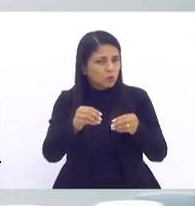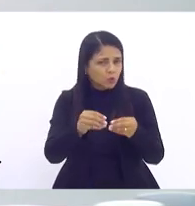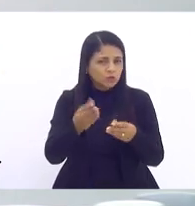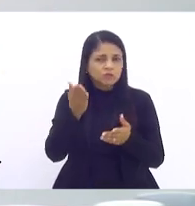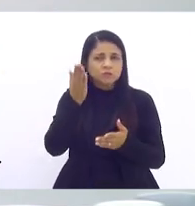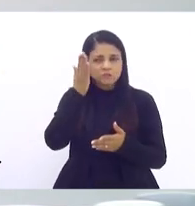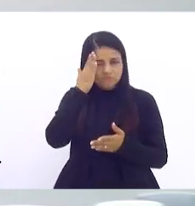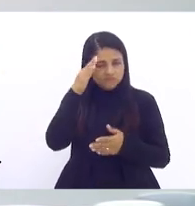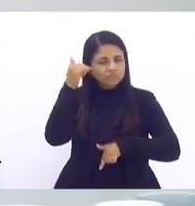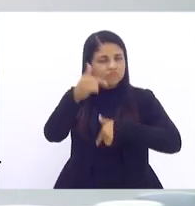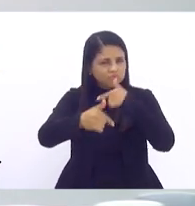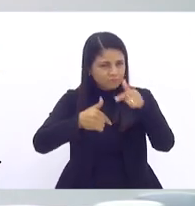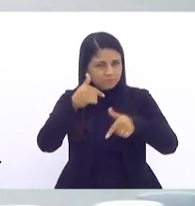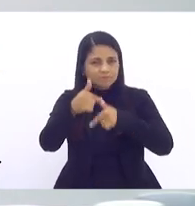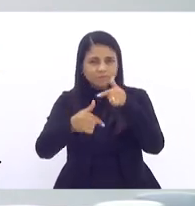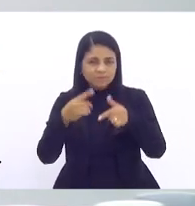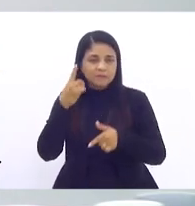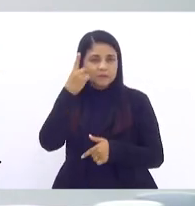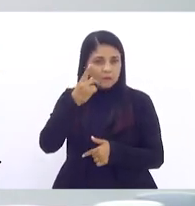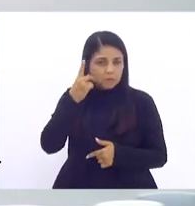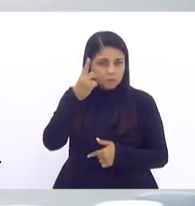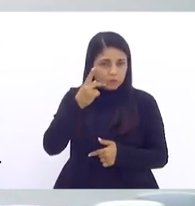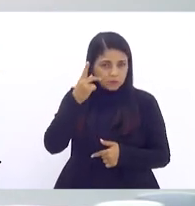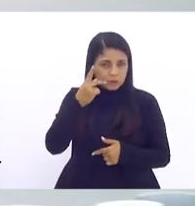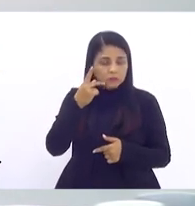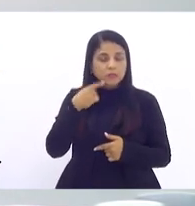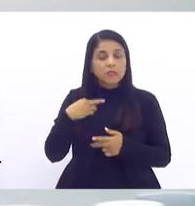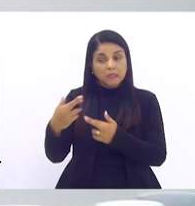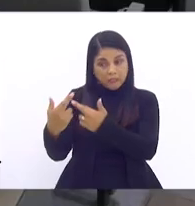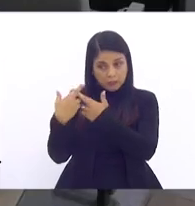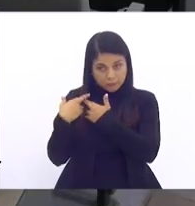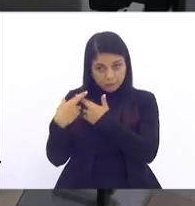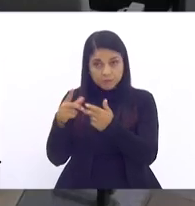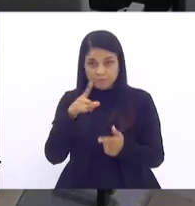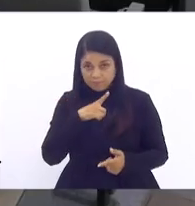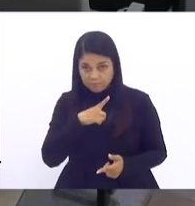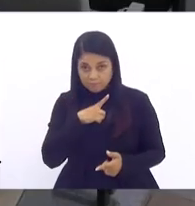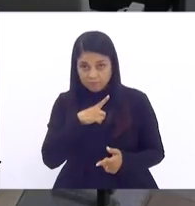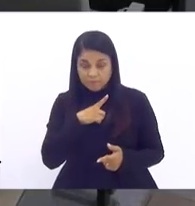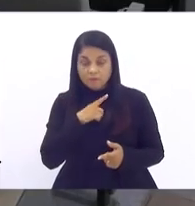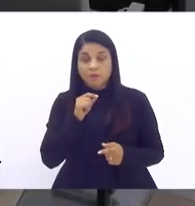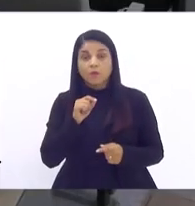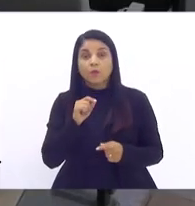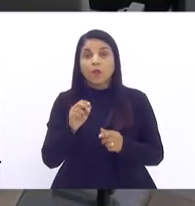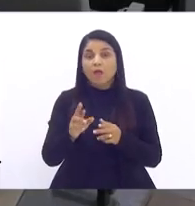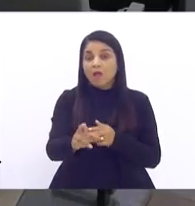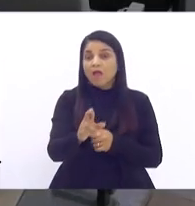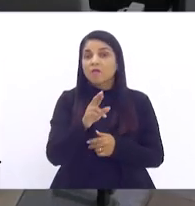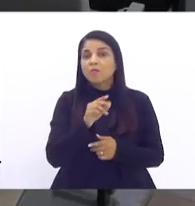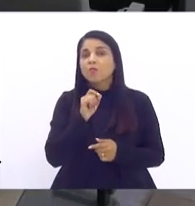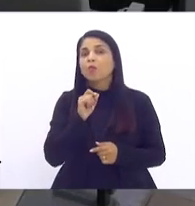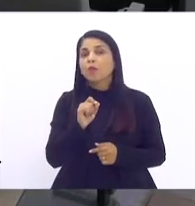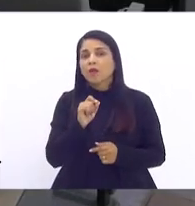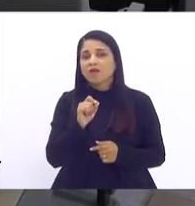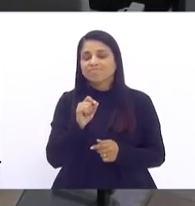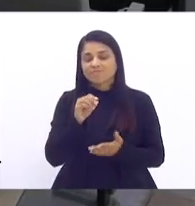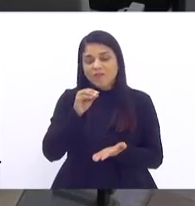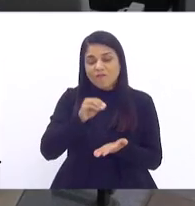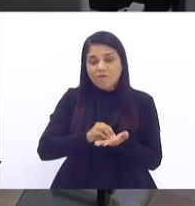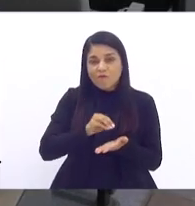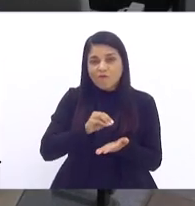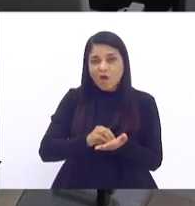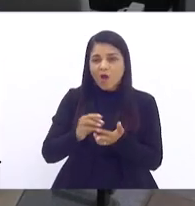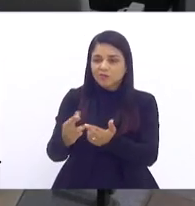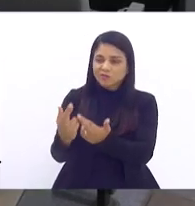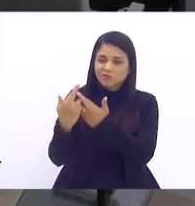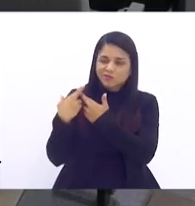política tem uma certa responsabilidade nisso isso é fruto de muitas e responsabilidades